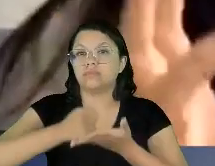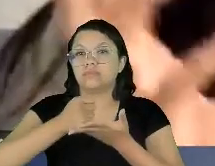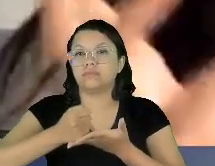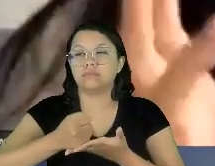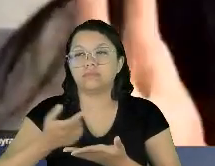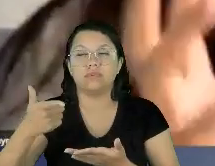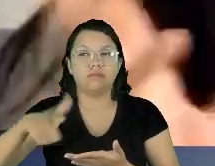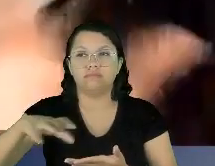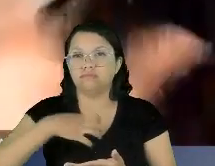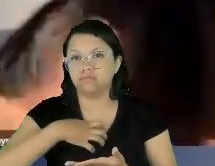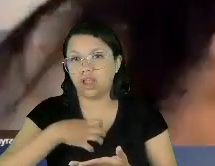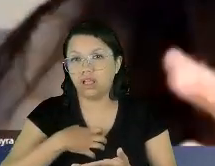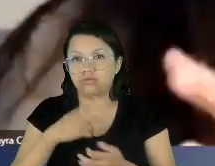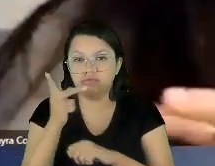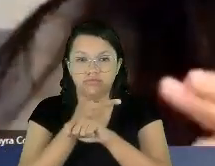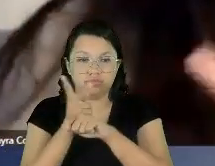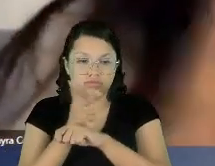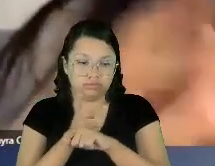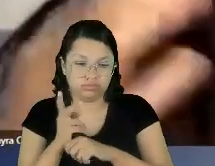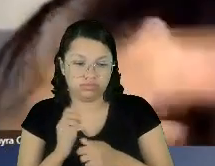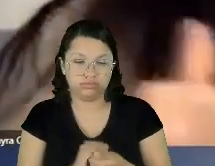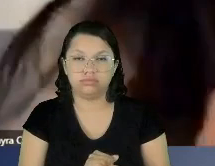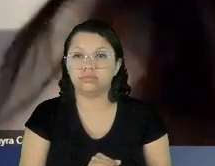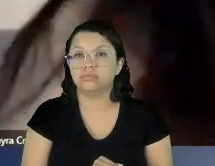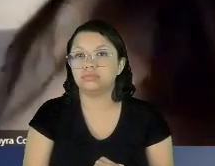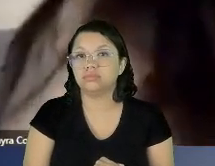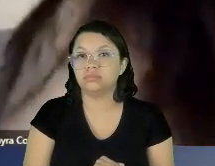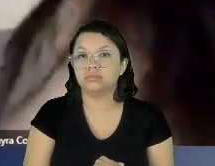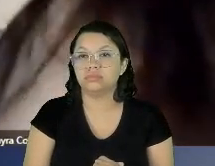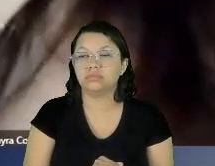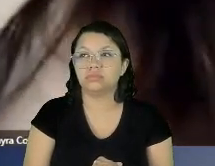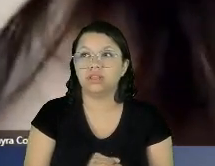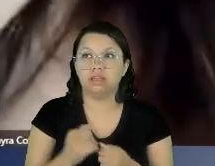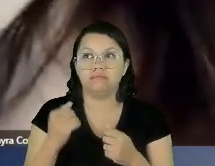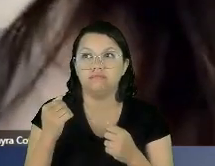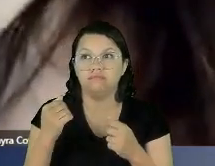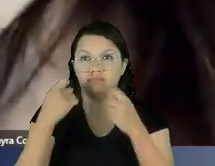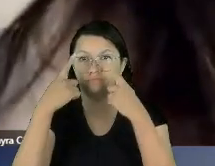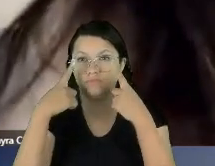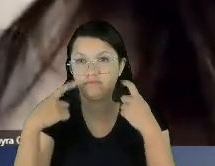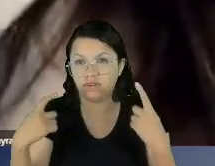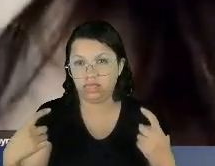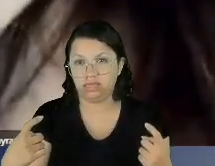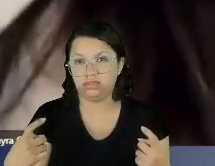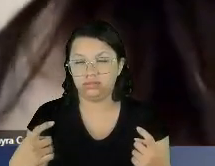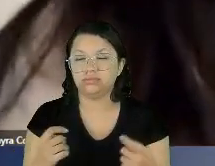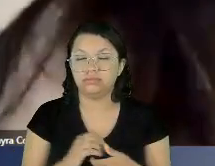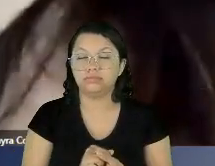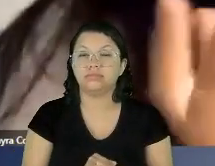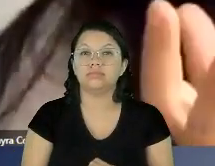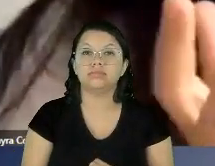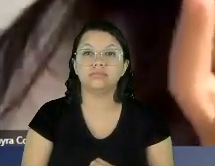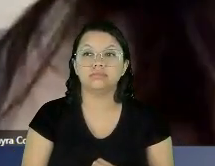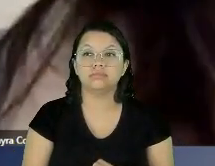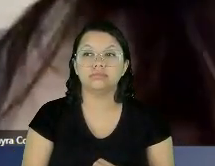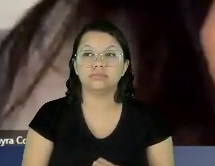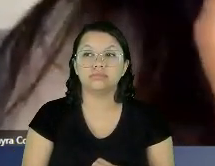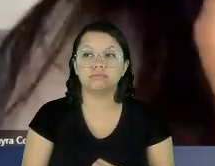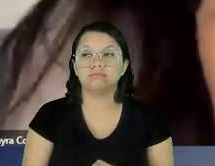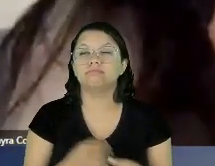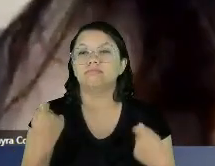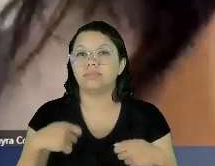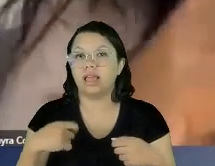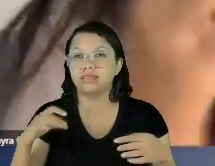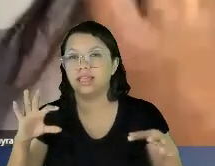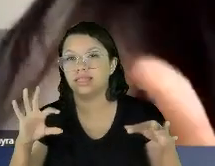historicamente ali apoiando outras formas de exploração e violência. Então, a gente